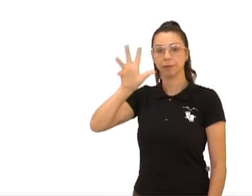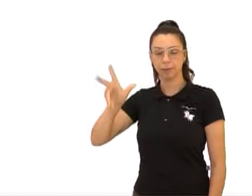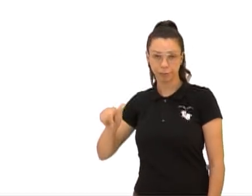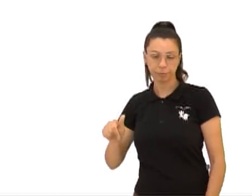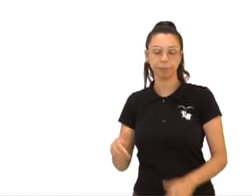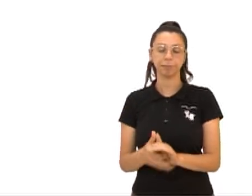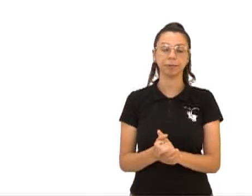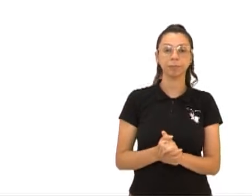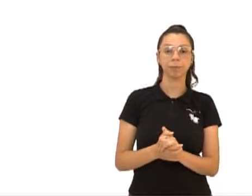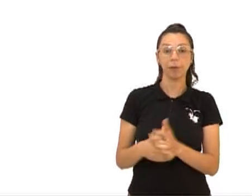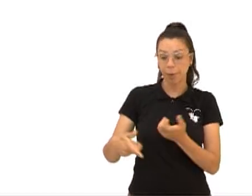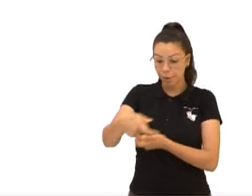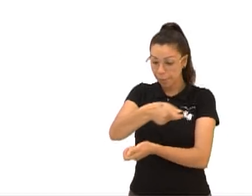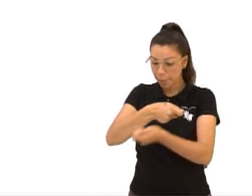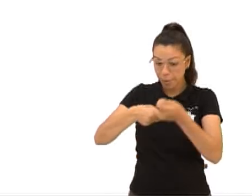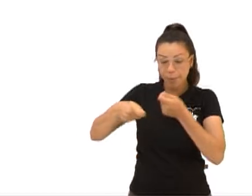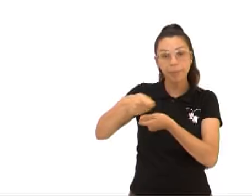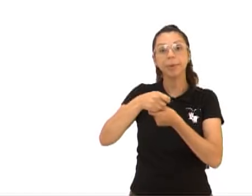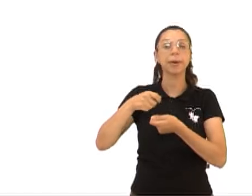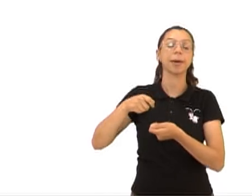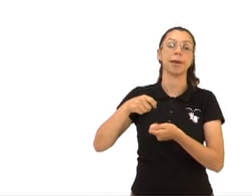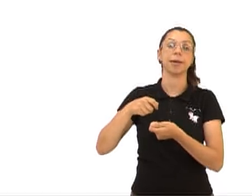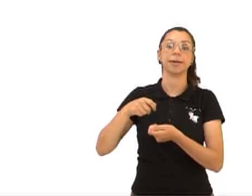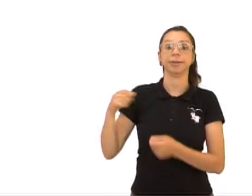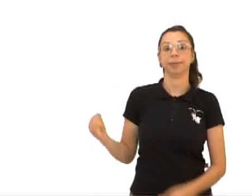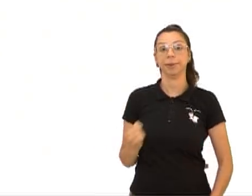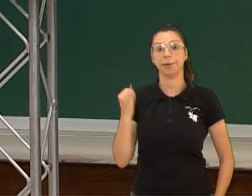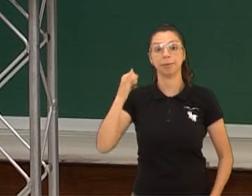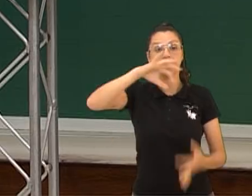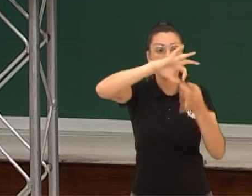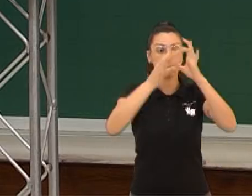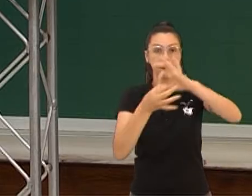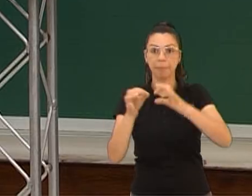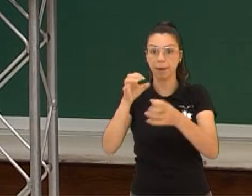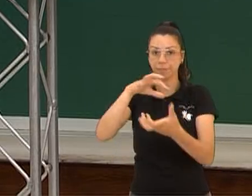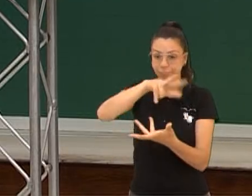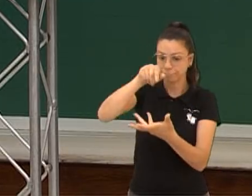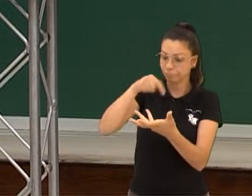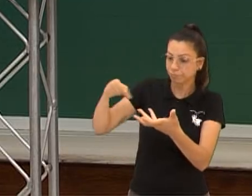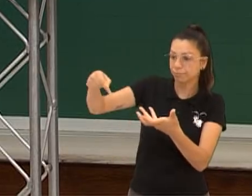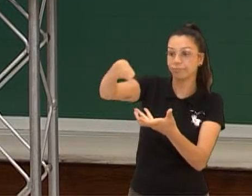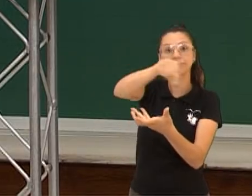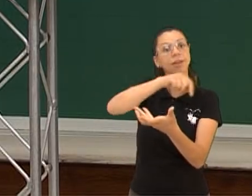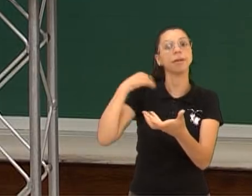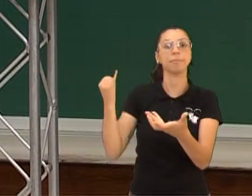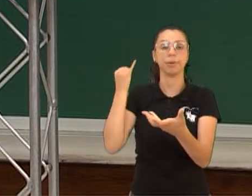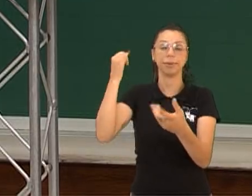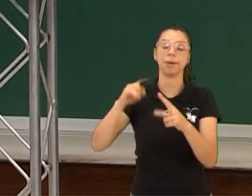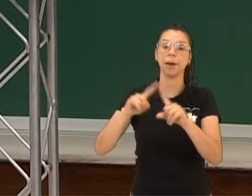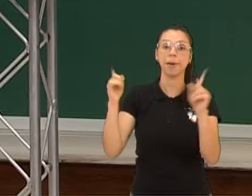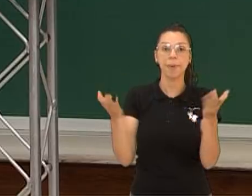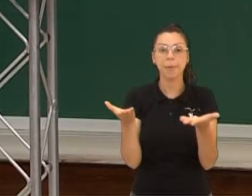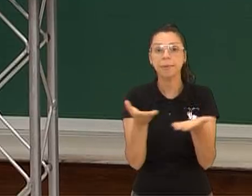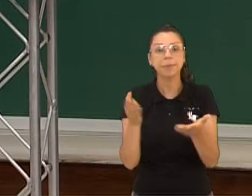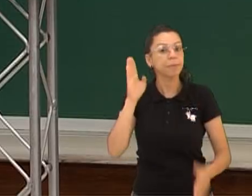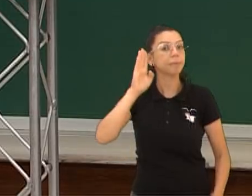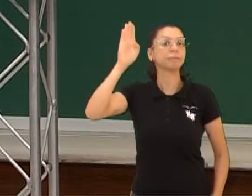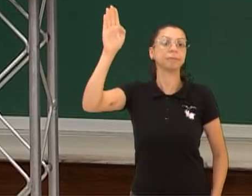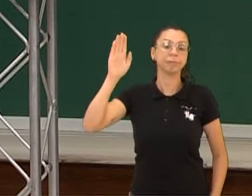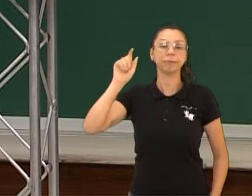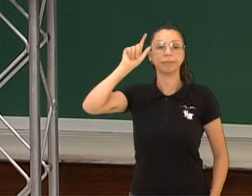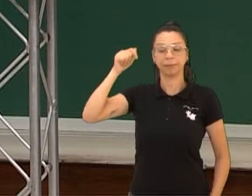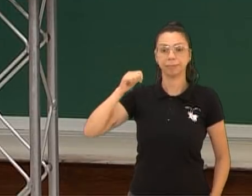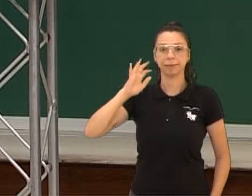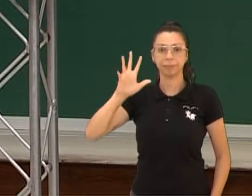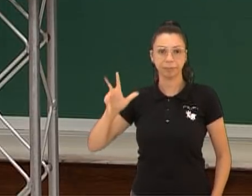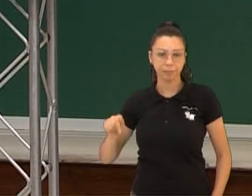economia são importantes em todos os continentes do mundo e agora, principalmente, no continente africano que vem